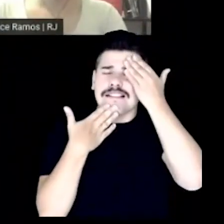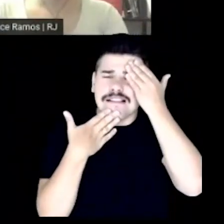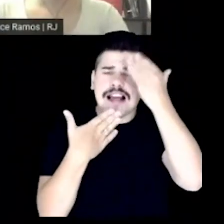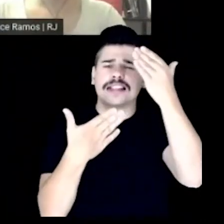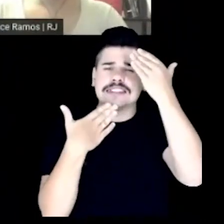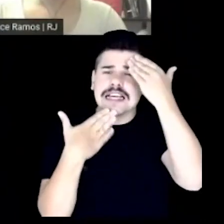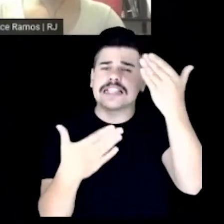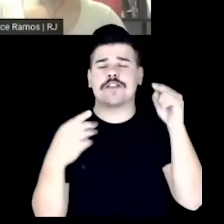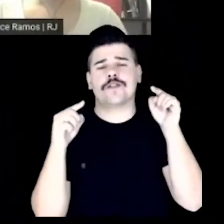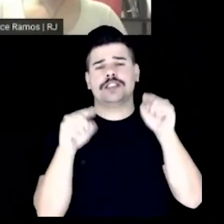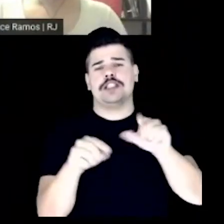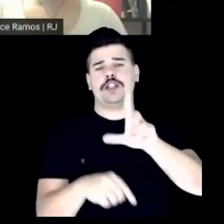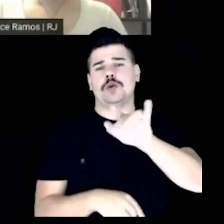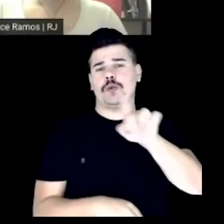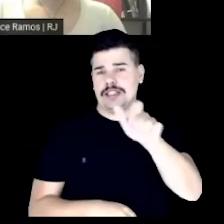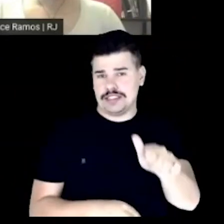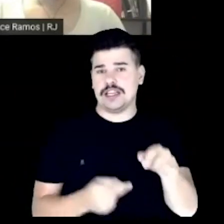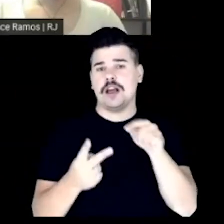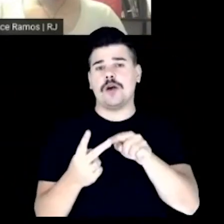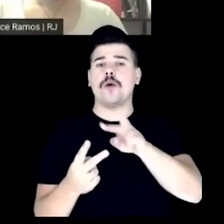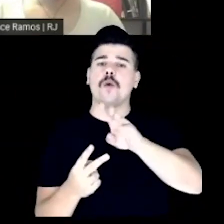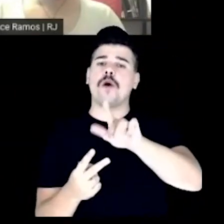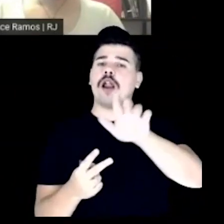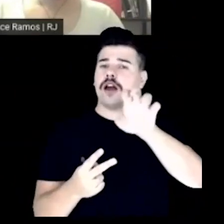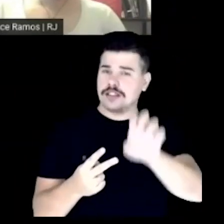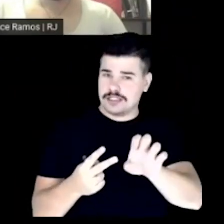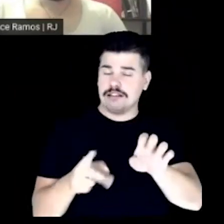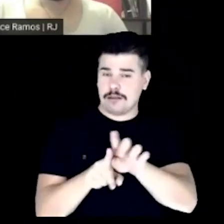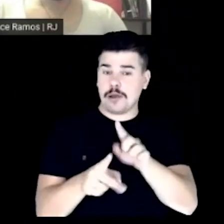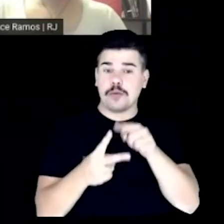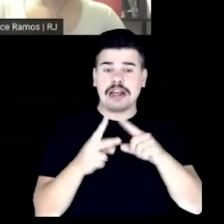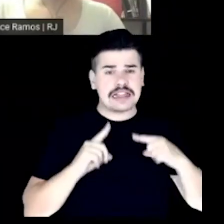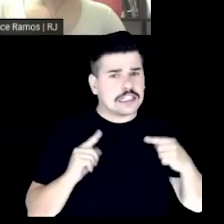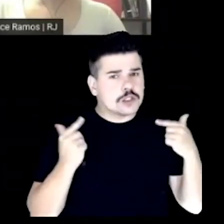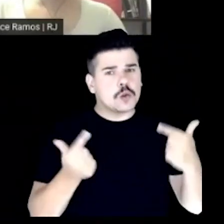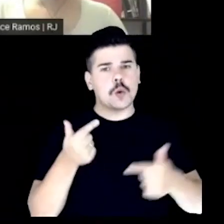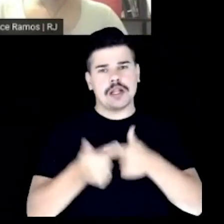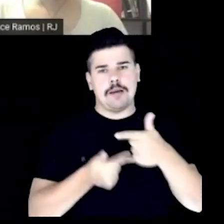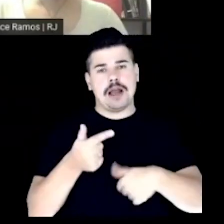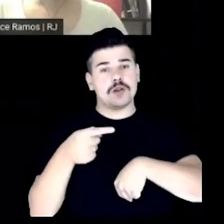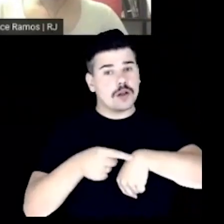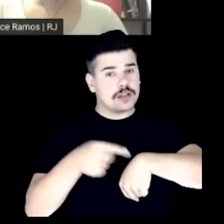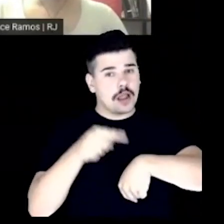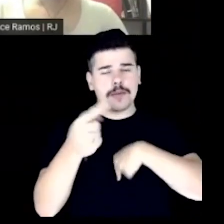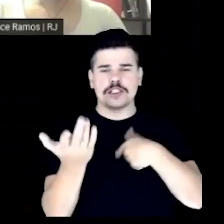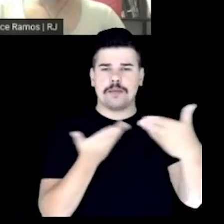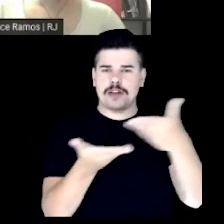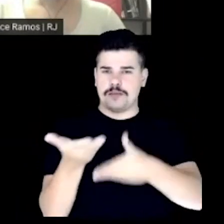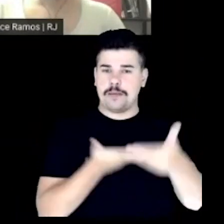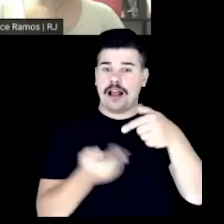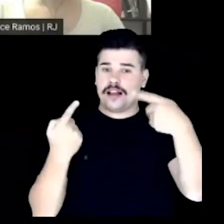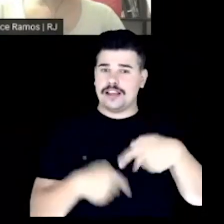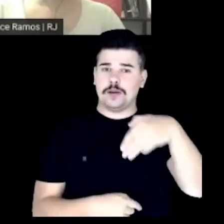Queria agradecer imensamente a você, Luísa, a você, Wallace, por terem dedicado seu tempo